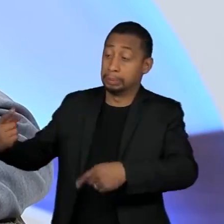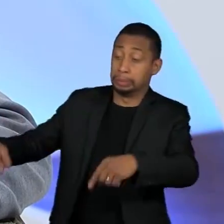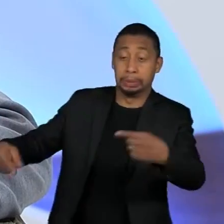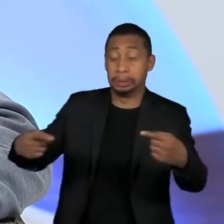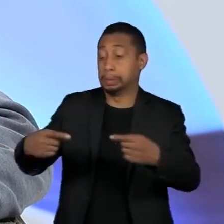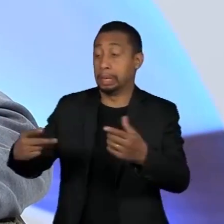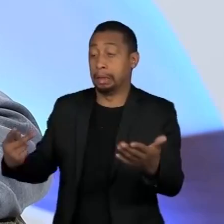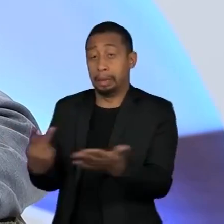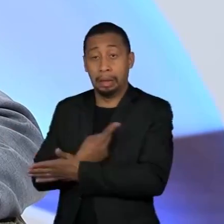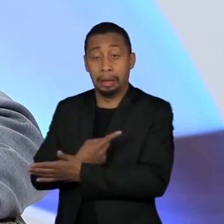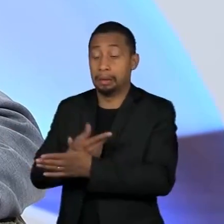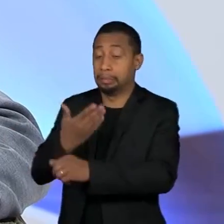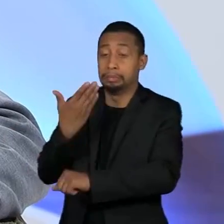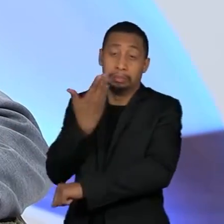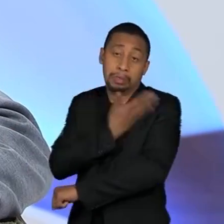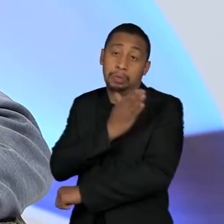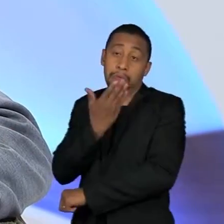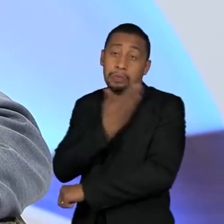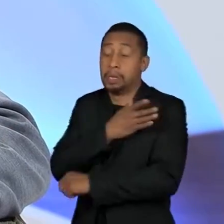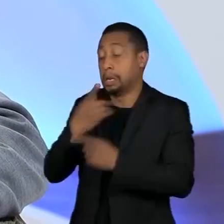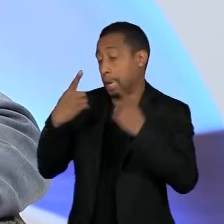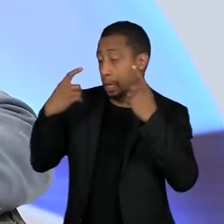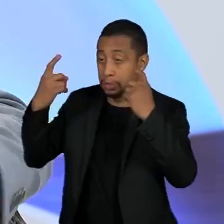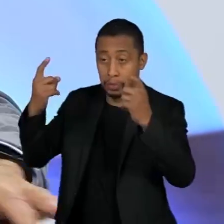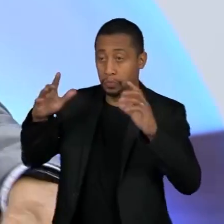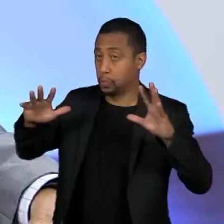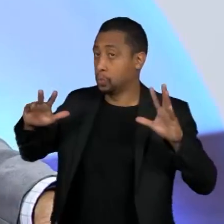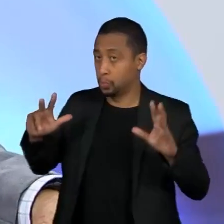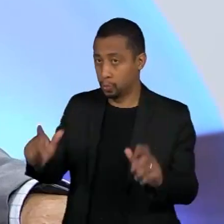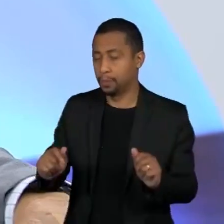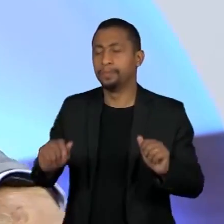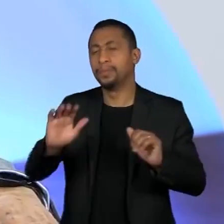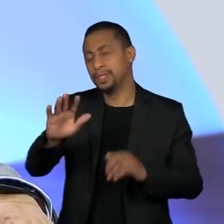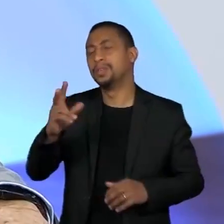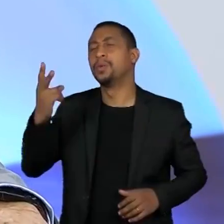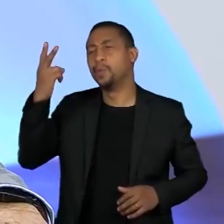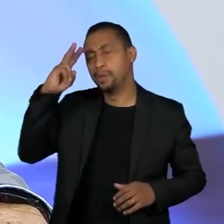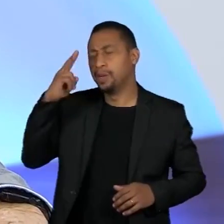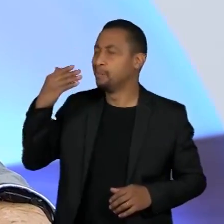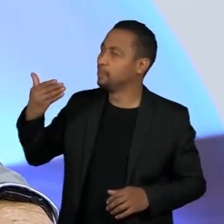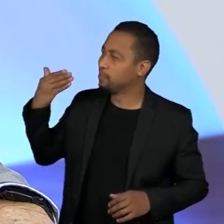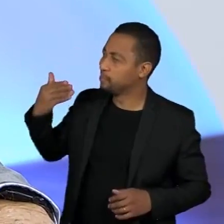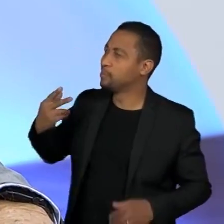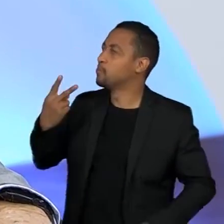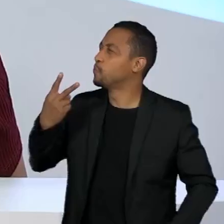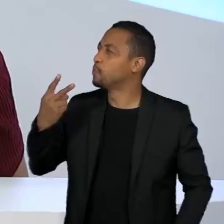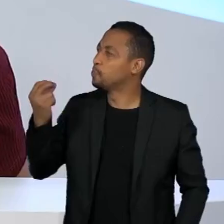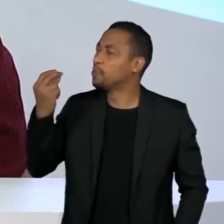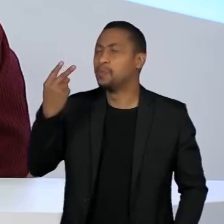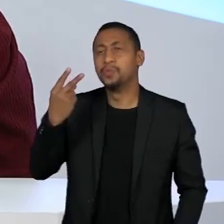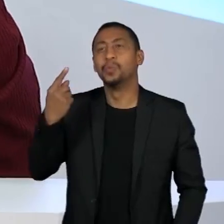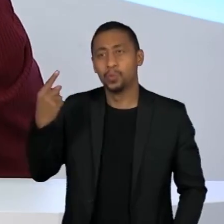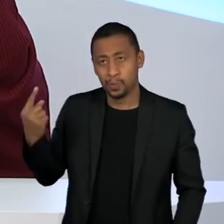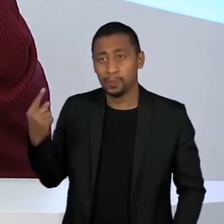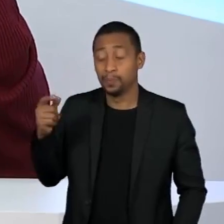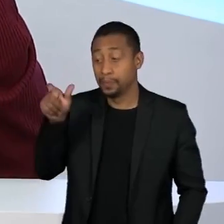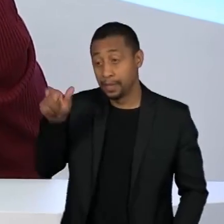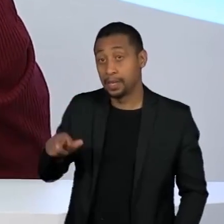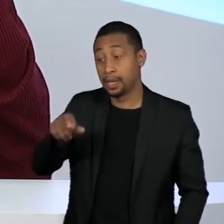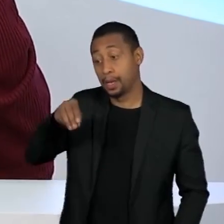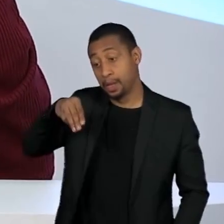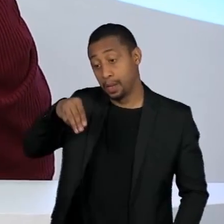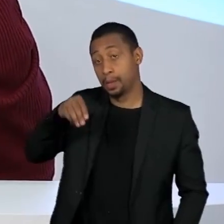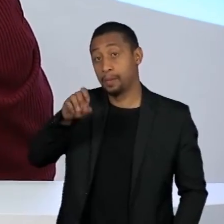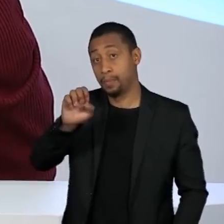E aí eu lembrei de que teve uma polêmica em 2021 também eu acho que a comediante a Mel fez